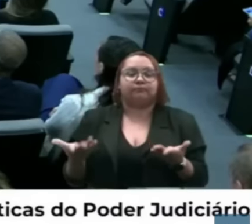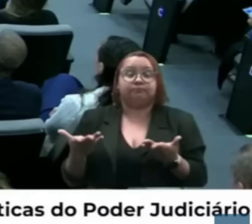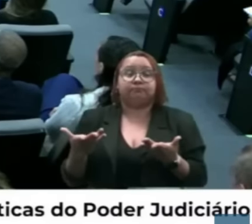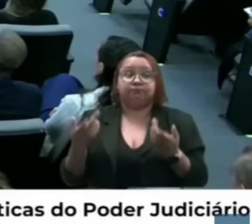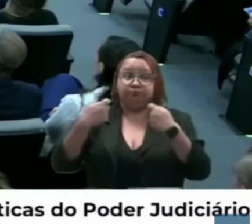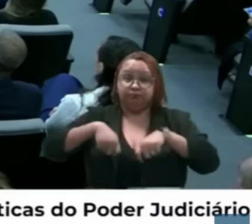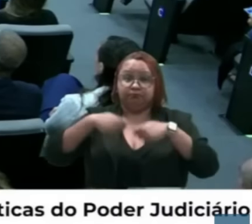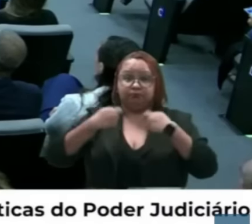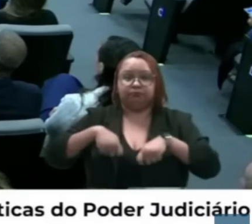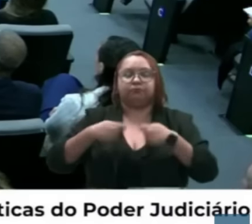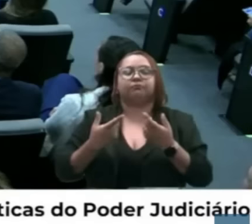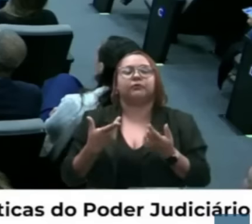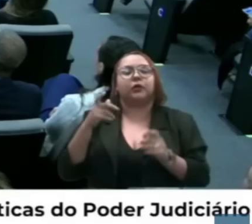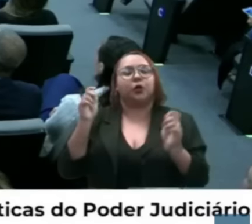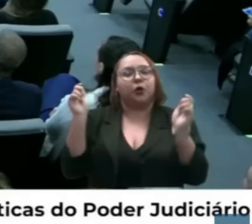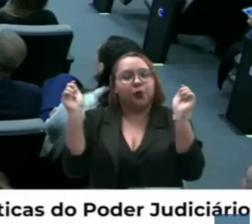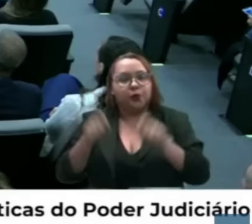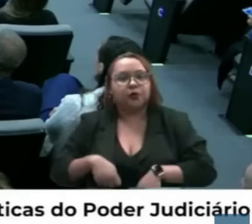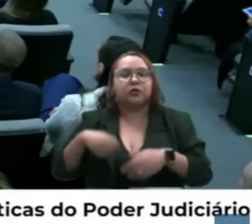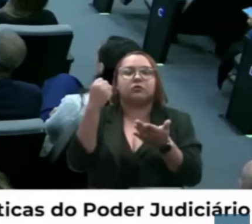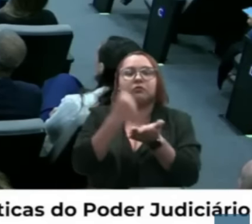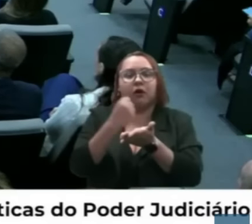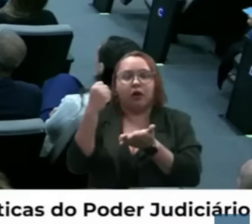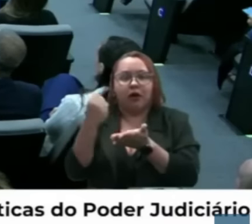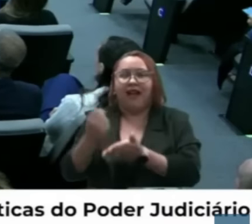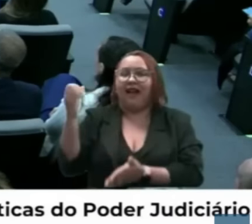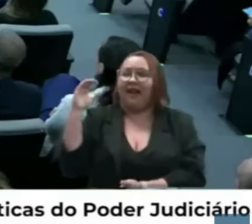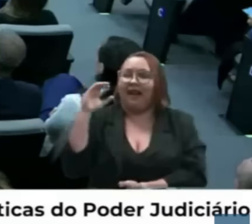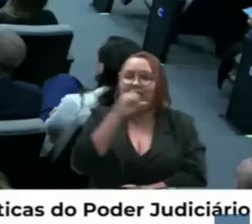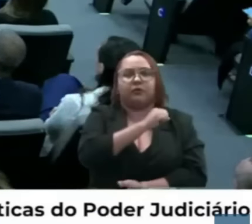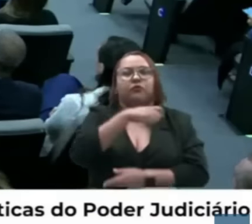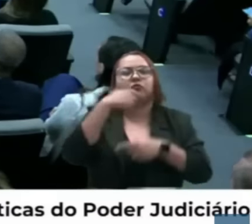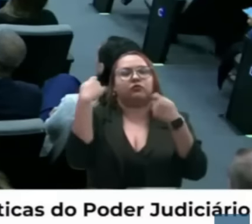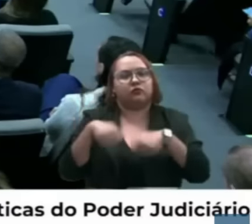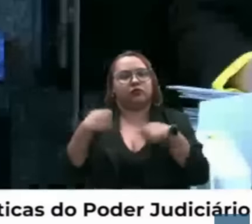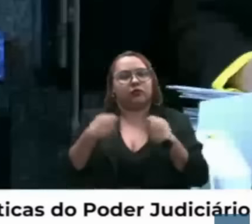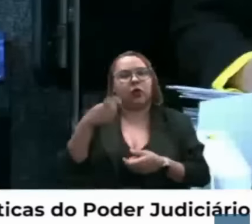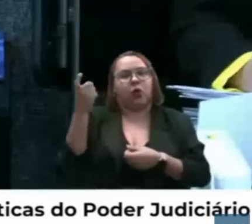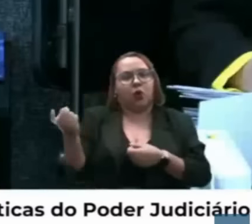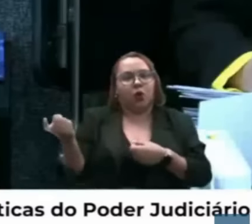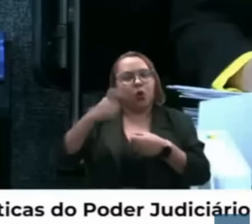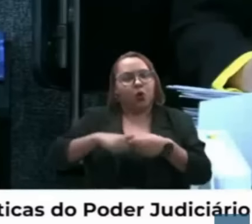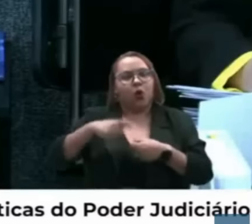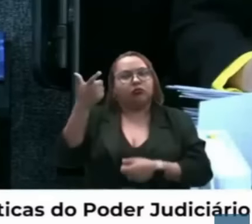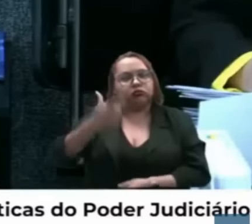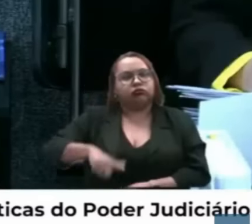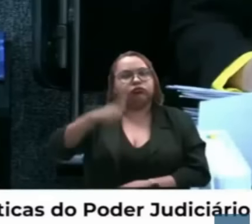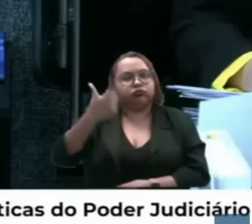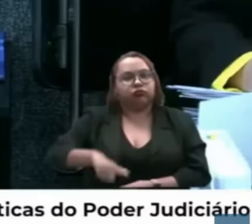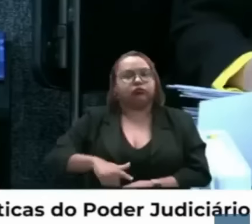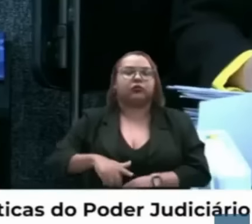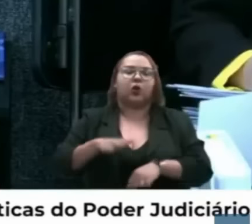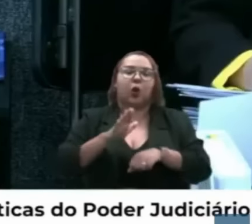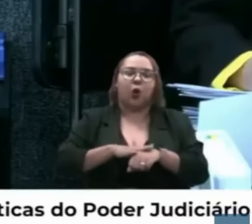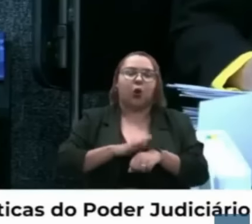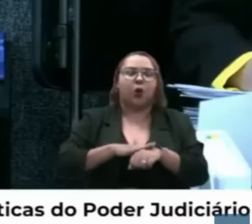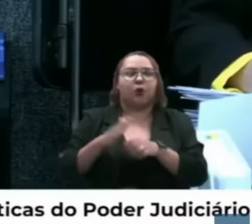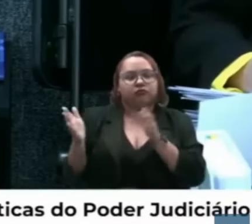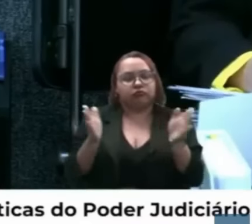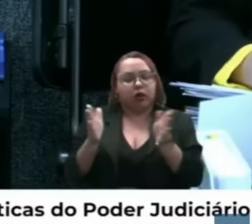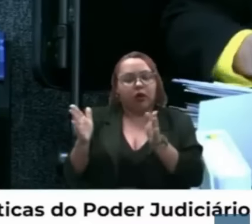para prever a possibilidade de recontratação imediata portanto renovação dos contratos temporários além de ter